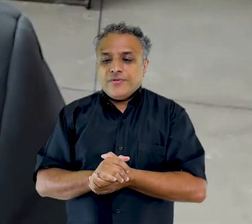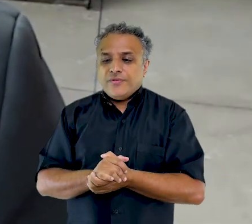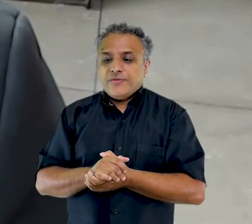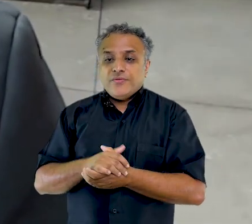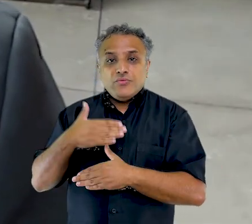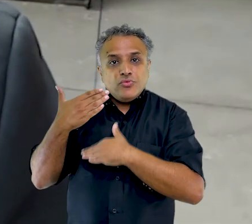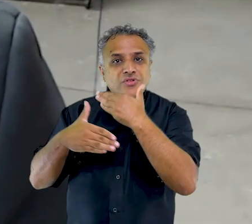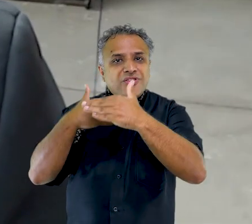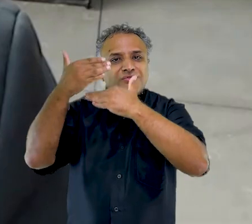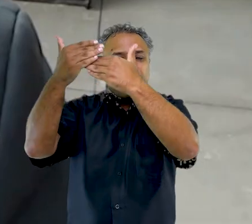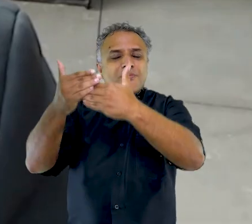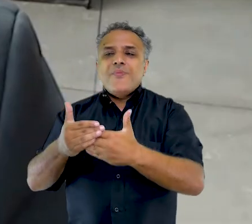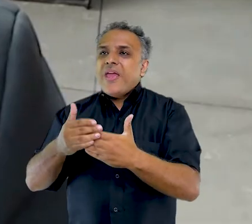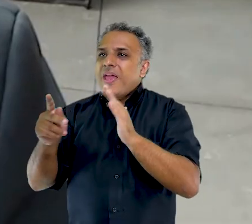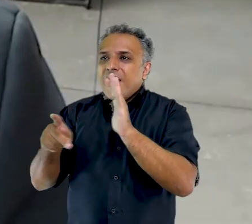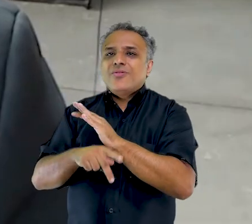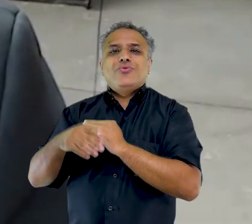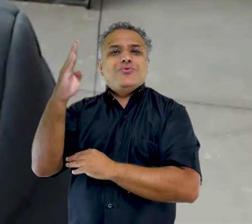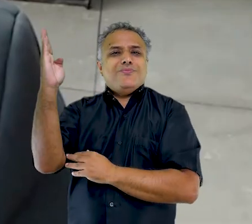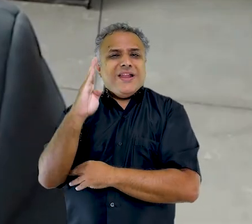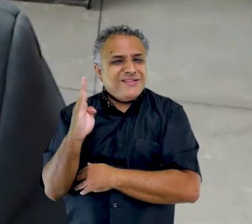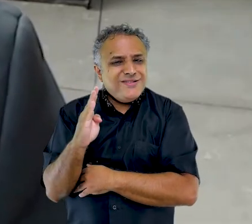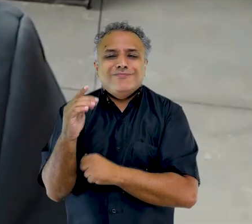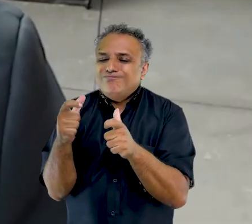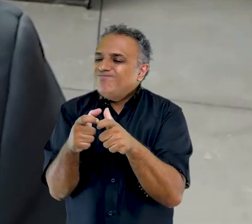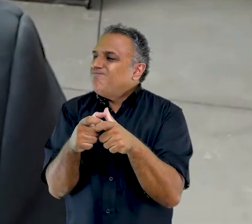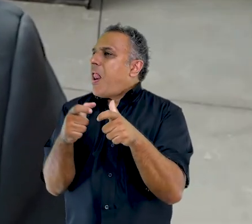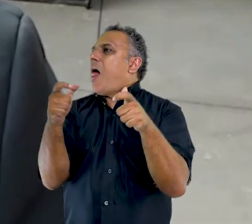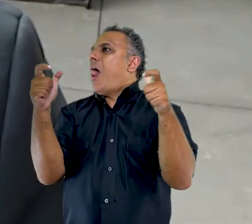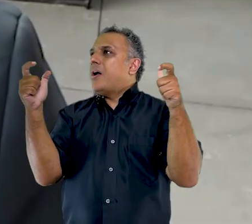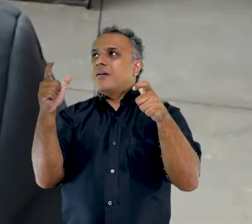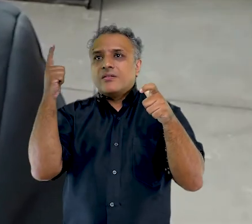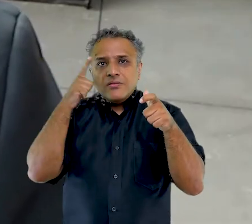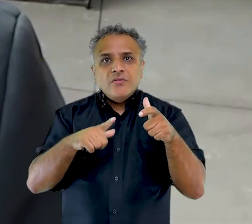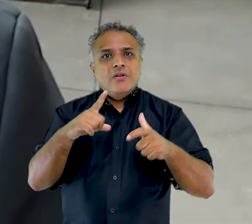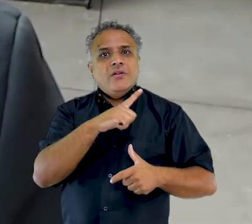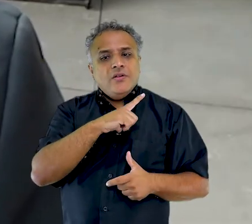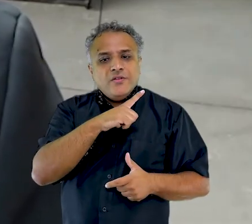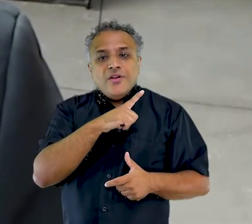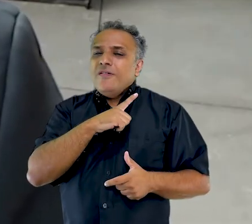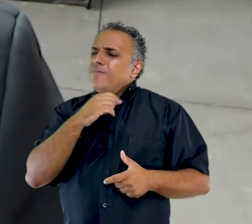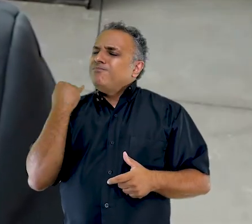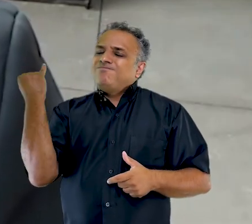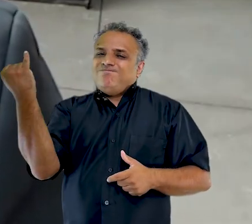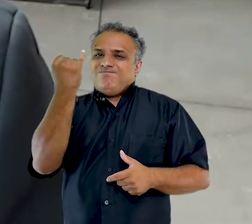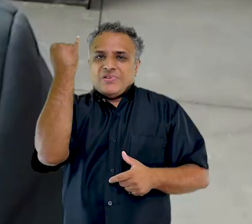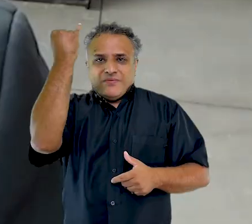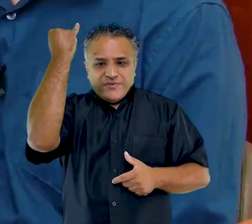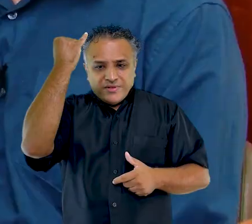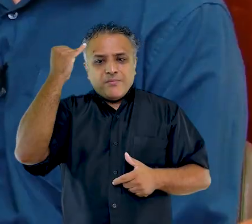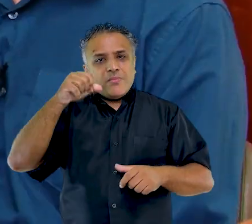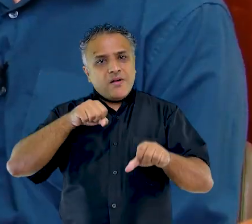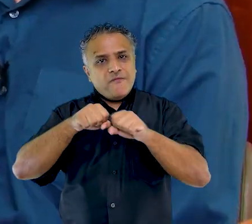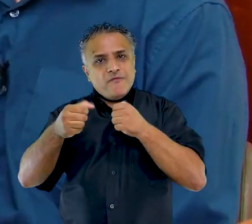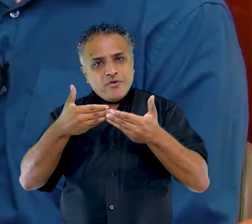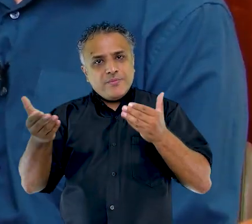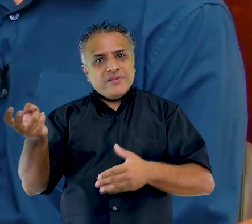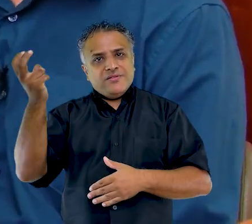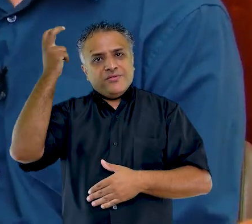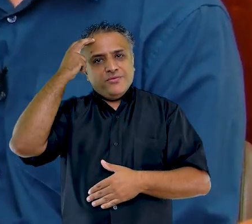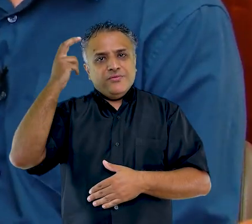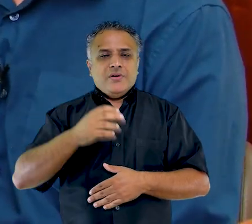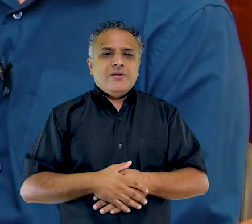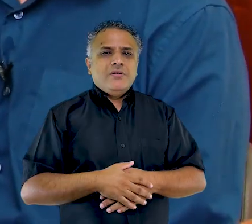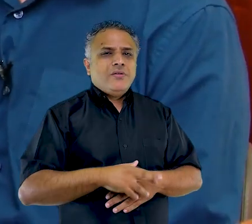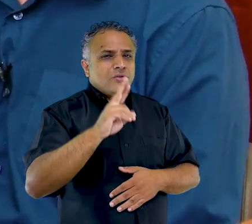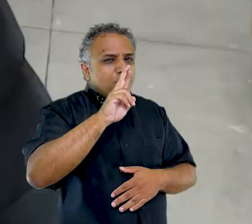desenvolvimento, né, do Brasil e que foi uma peça fundamental para a formação da nossa cultura. Doutor João, muito